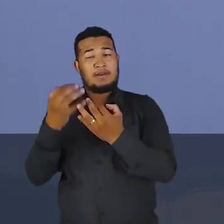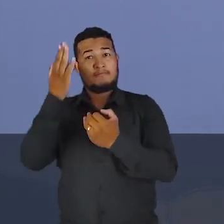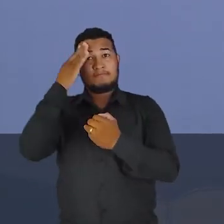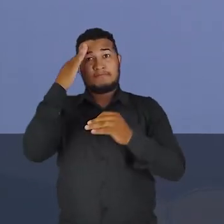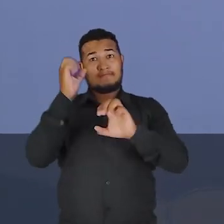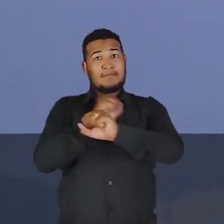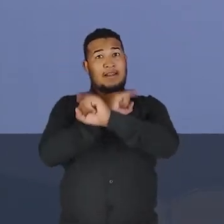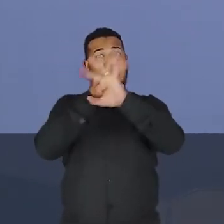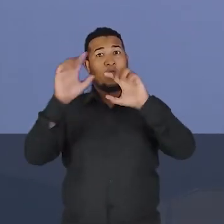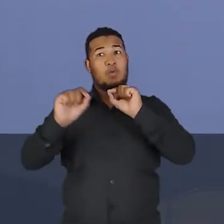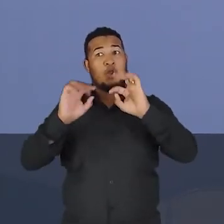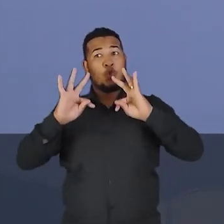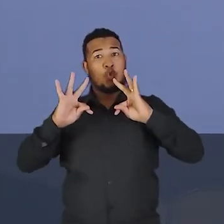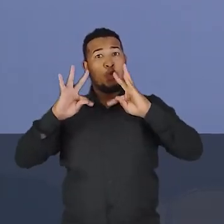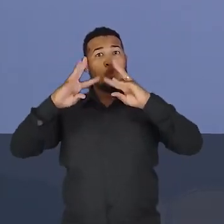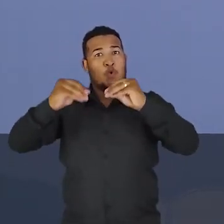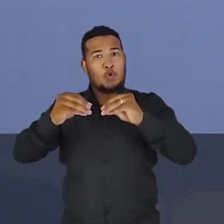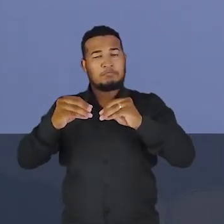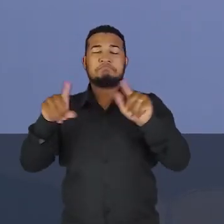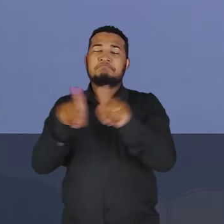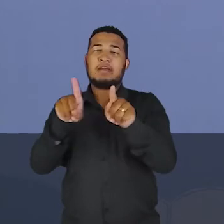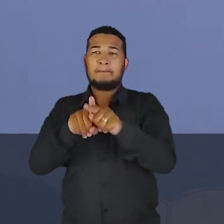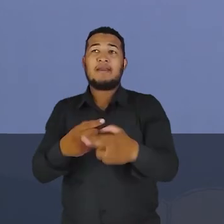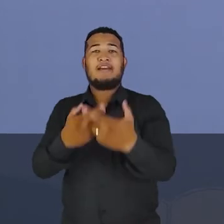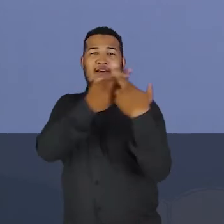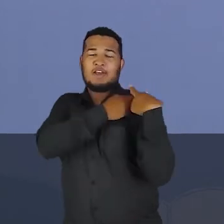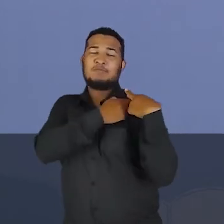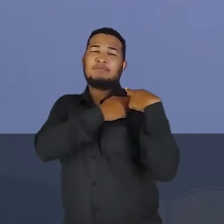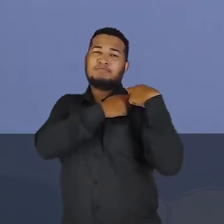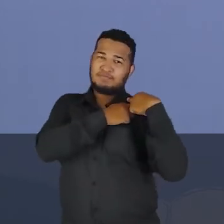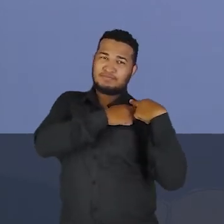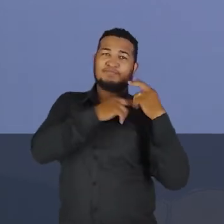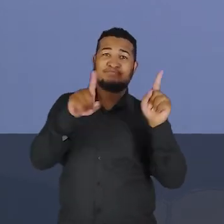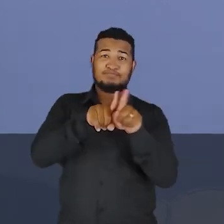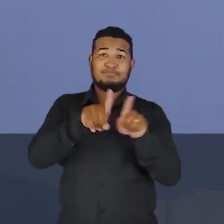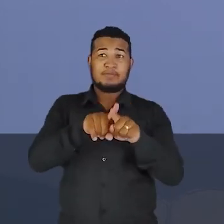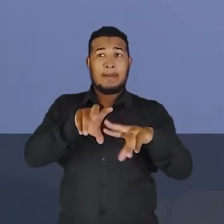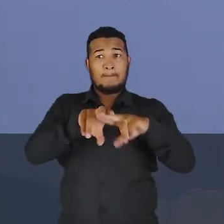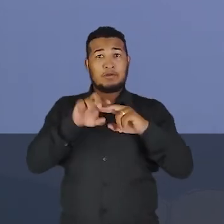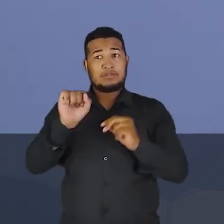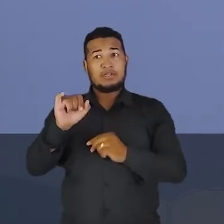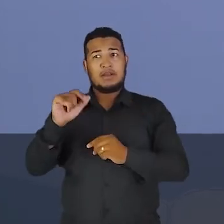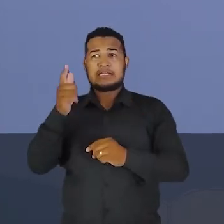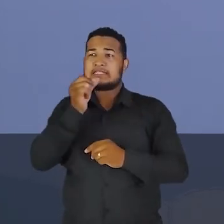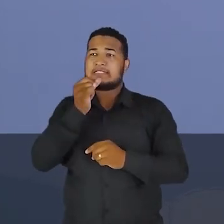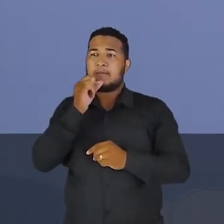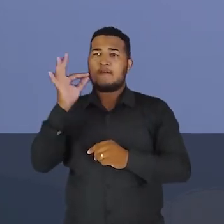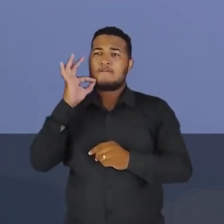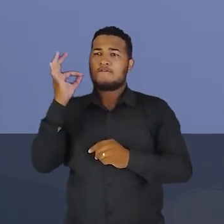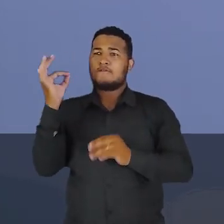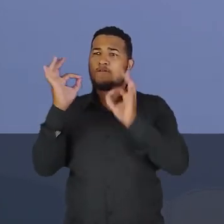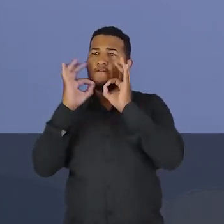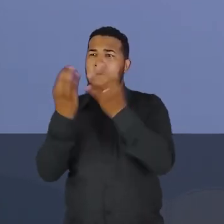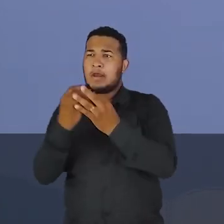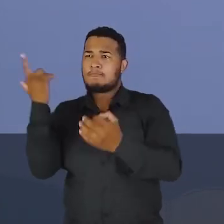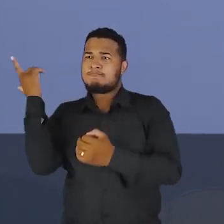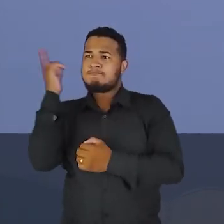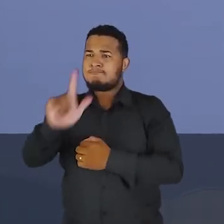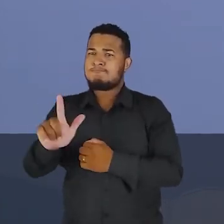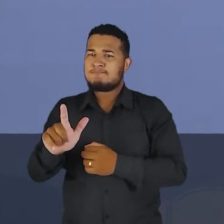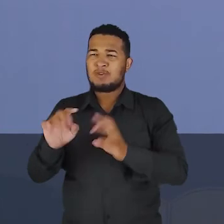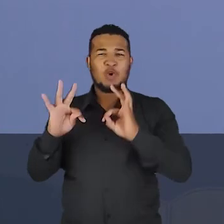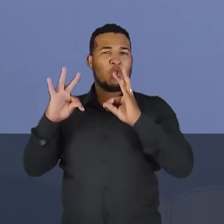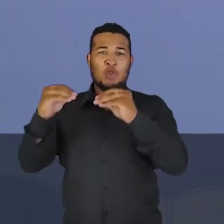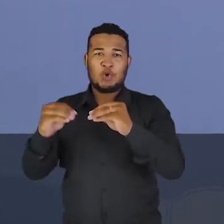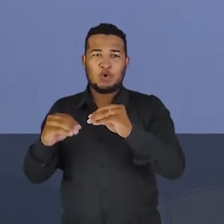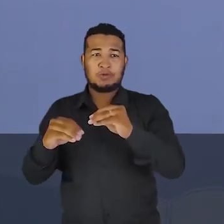entendam que tudo o que acontece é também responsabilidade dela. Portanto, se a família tiver sucesso, todos têm sucesso. E se a família tiver